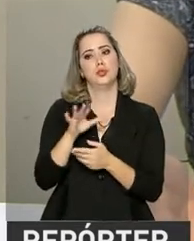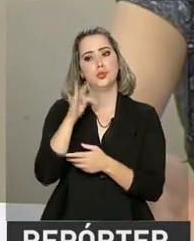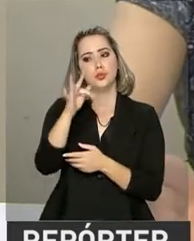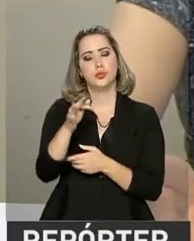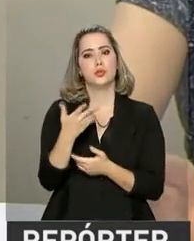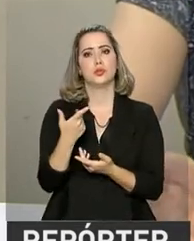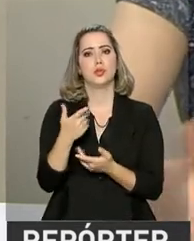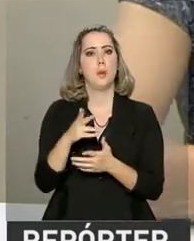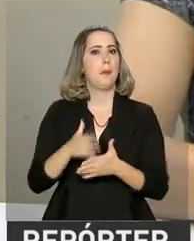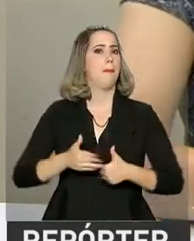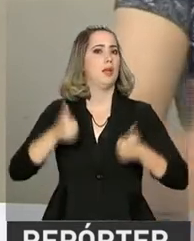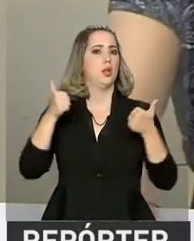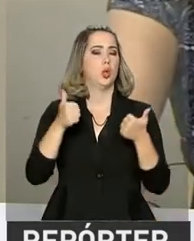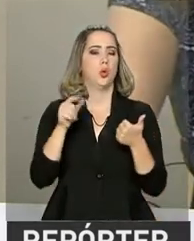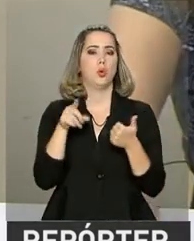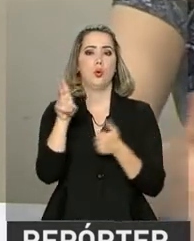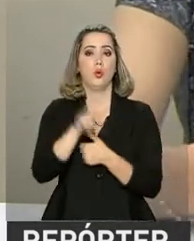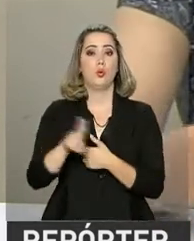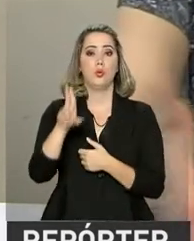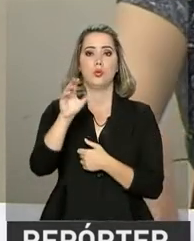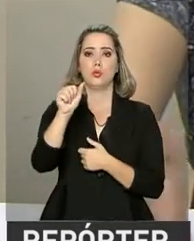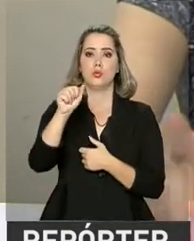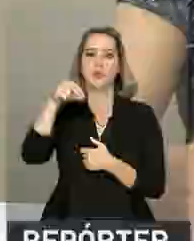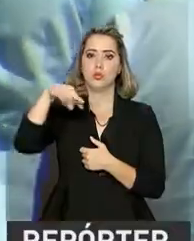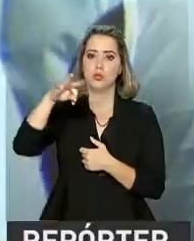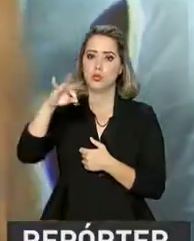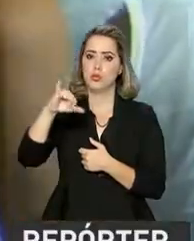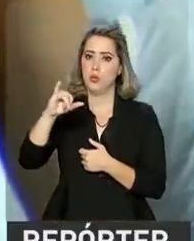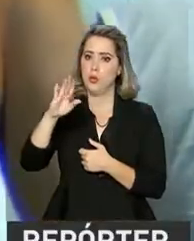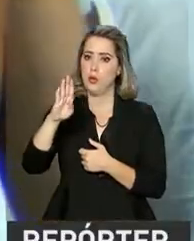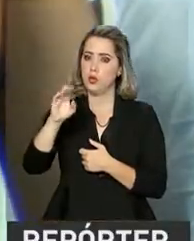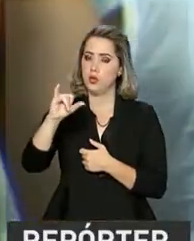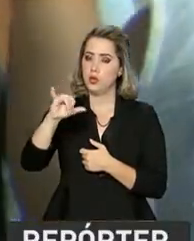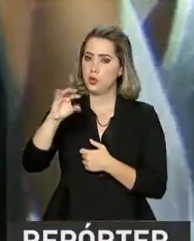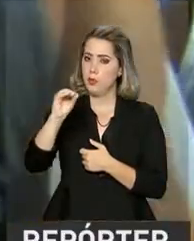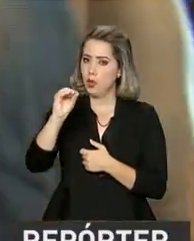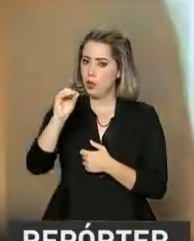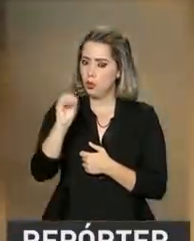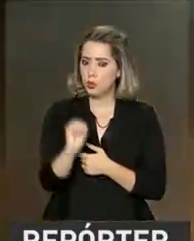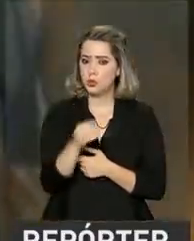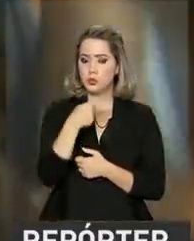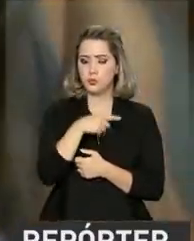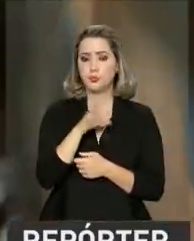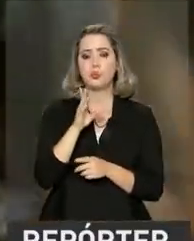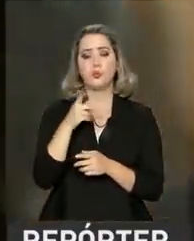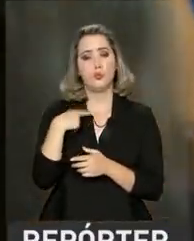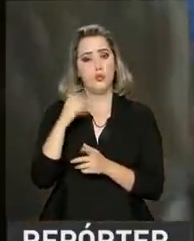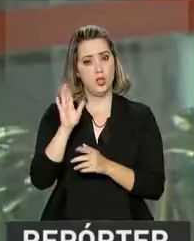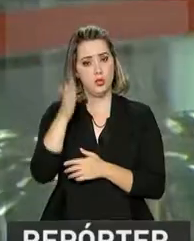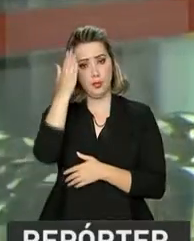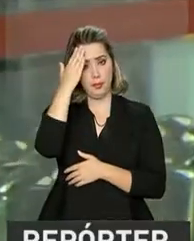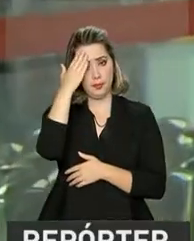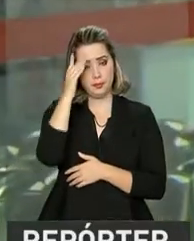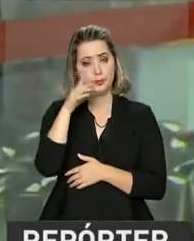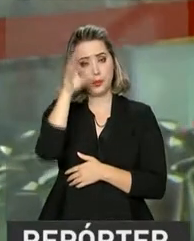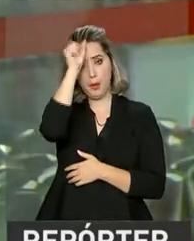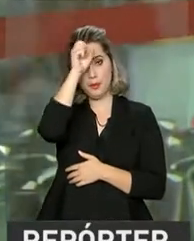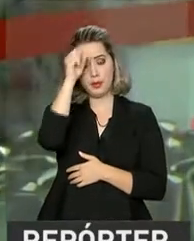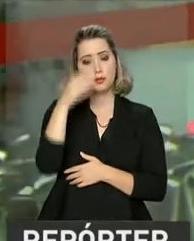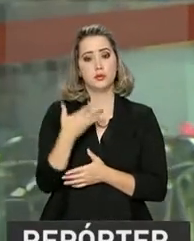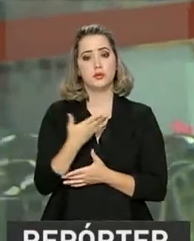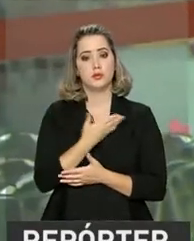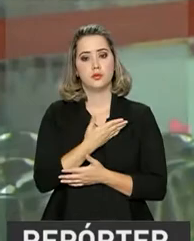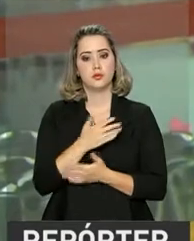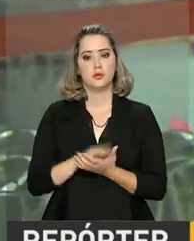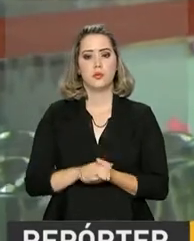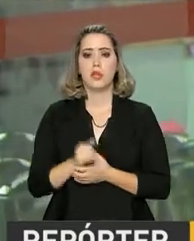antibiótico mas o tratamento direitinho até o final nas ruas já tem gente aprendendo a lição dia